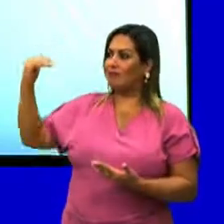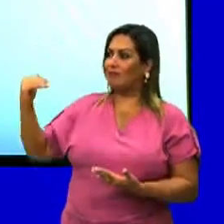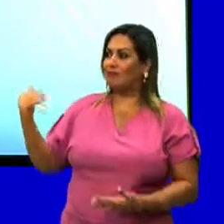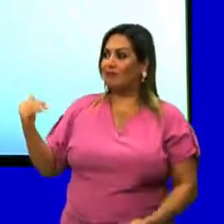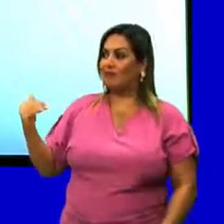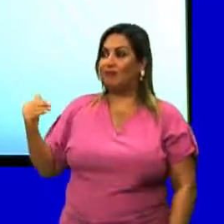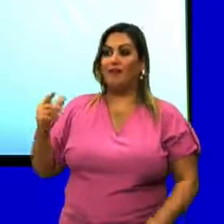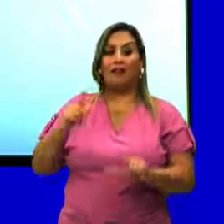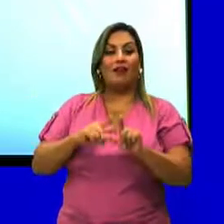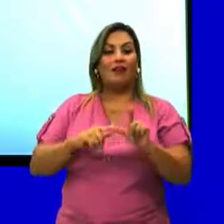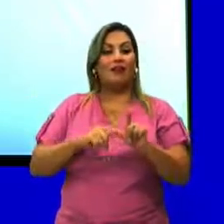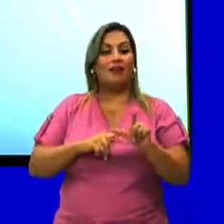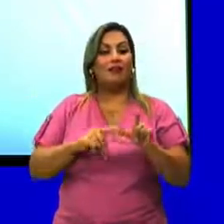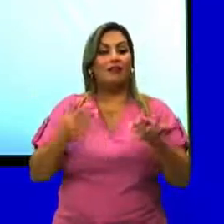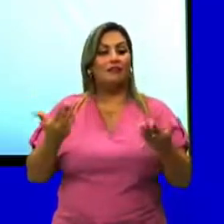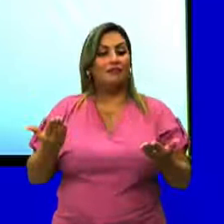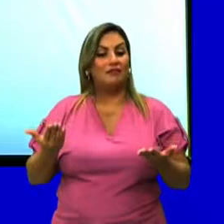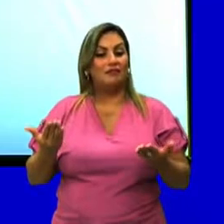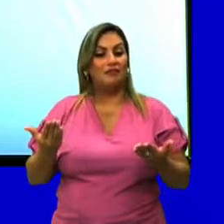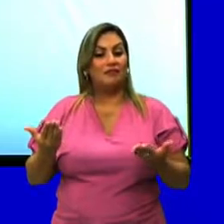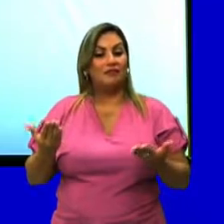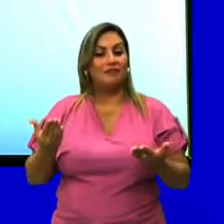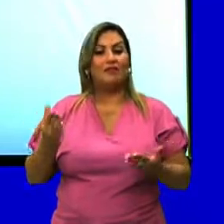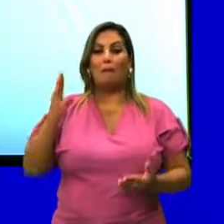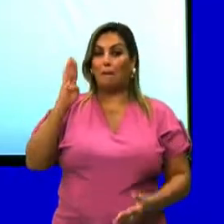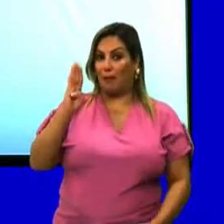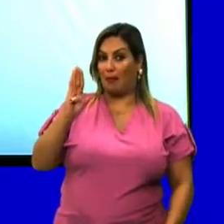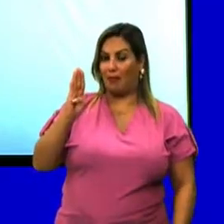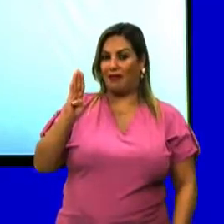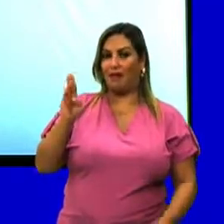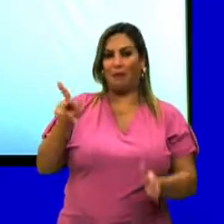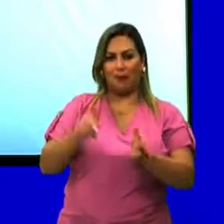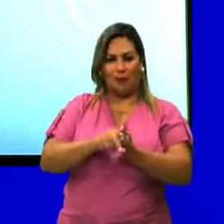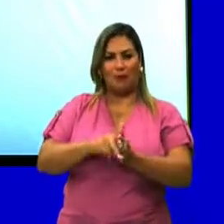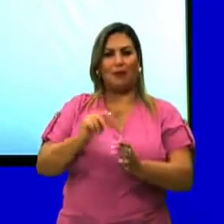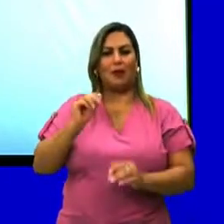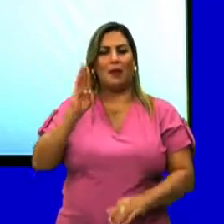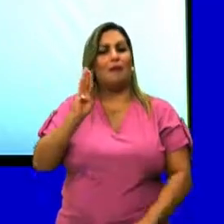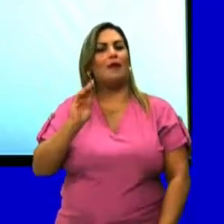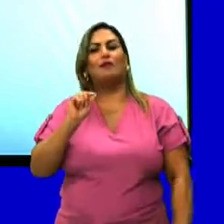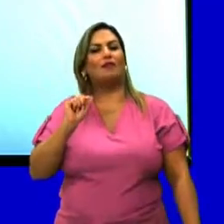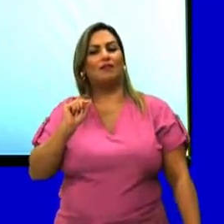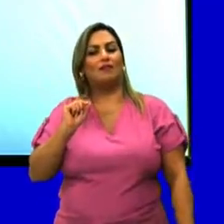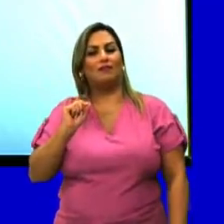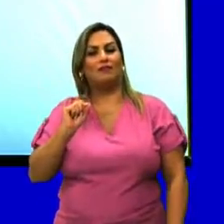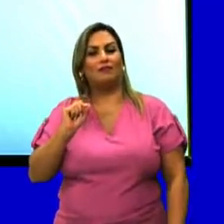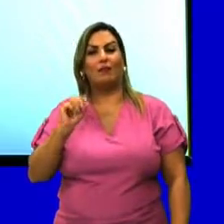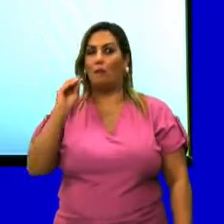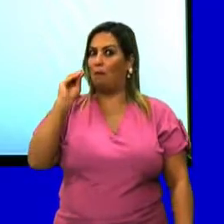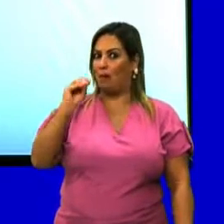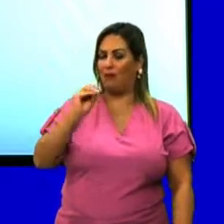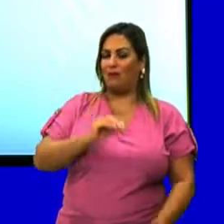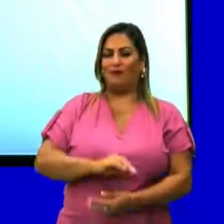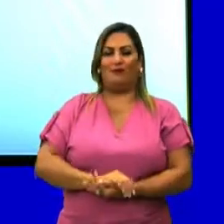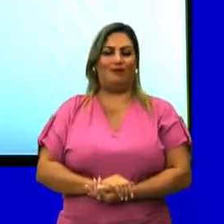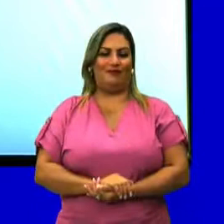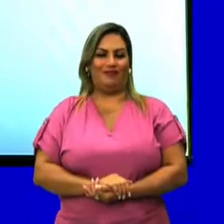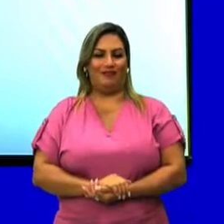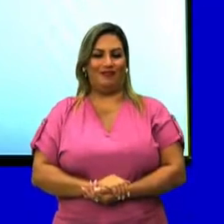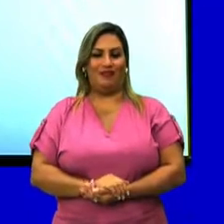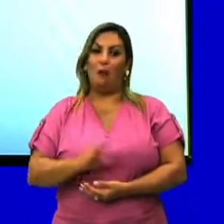só letra B pedir um beijo